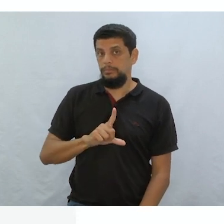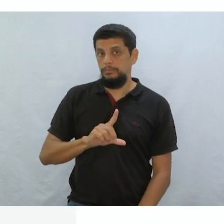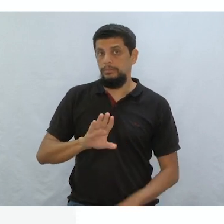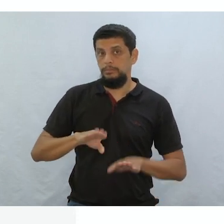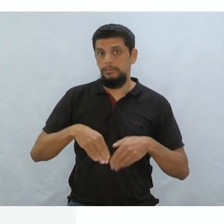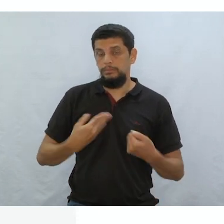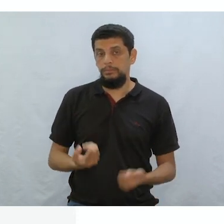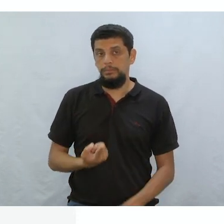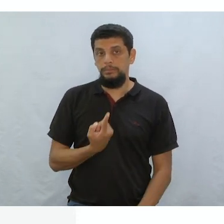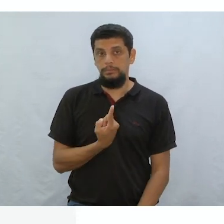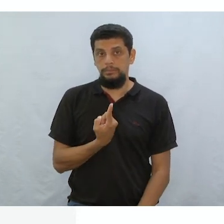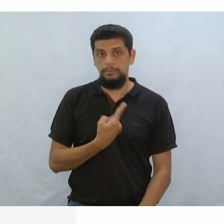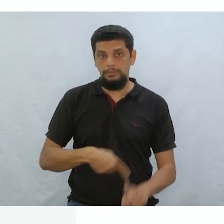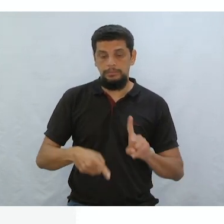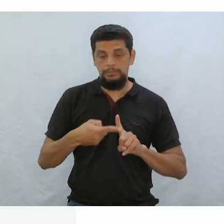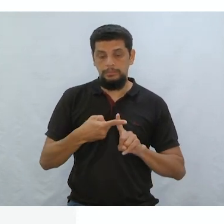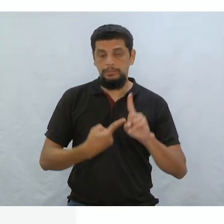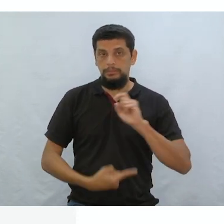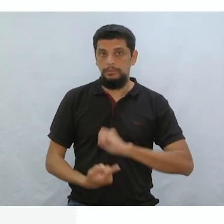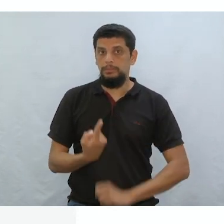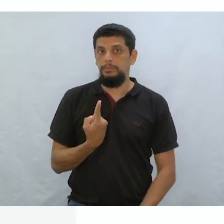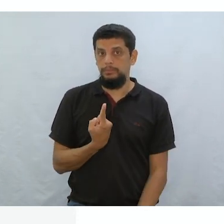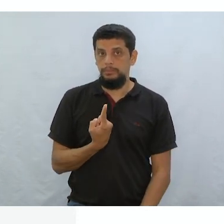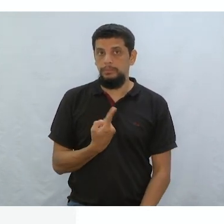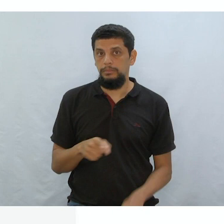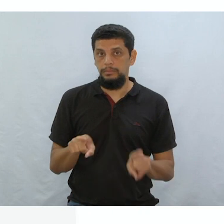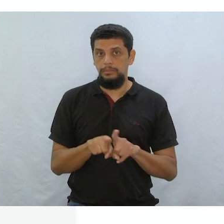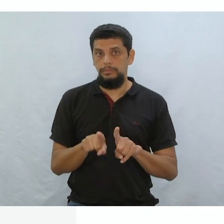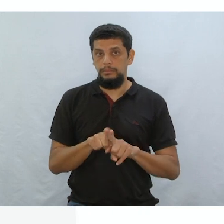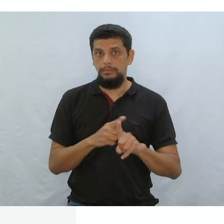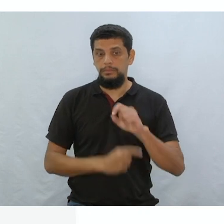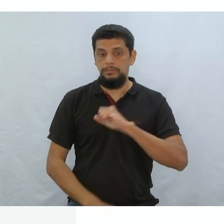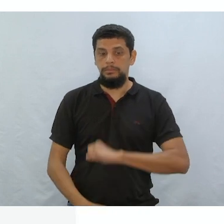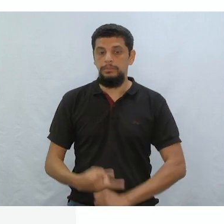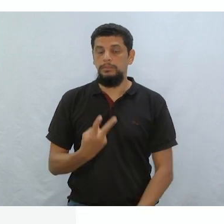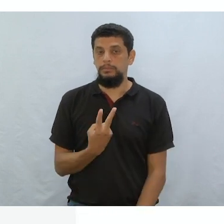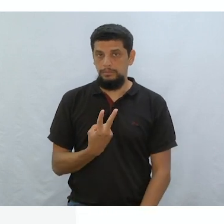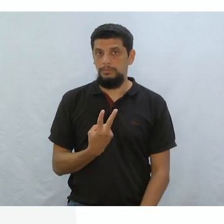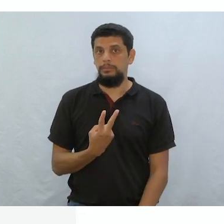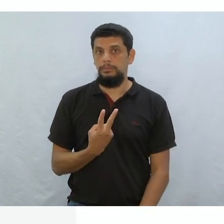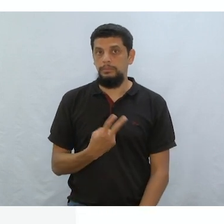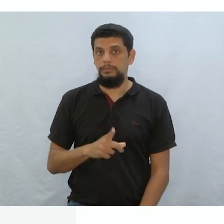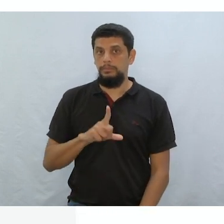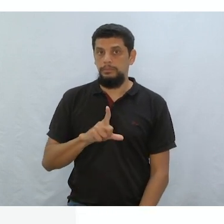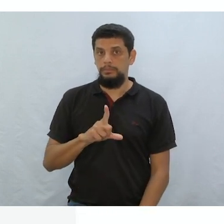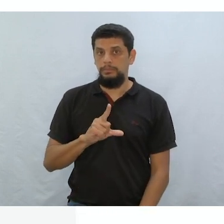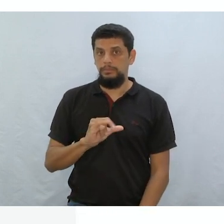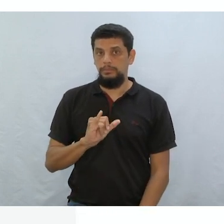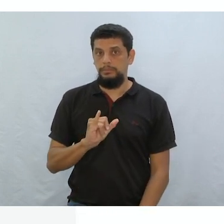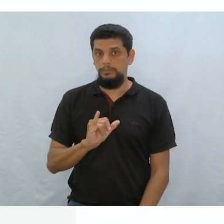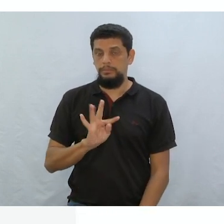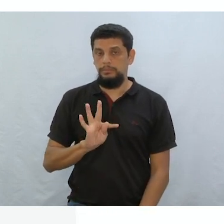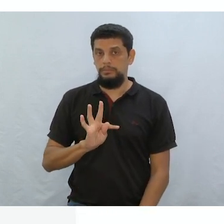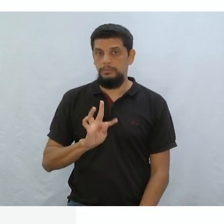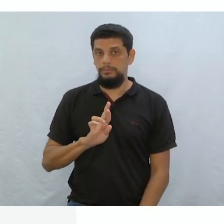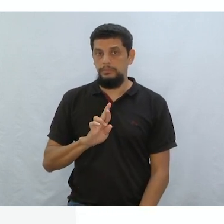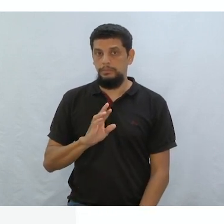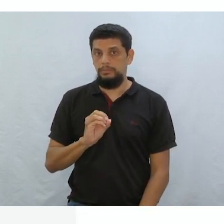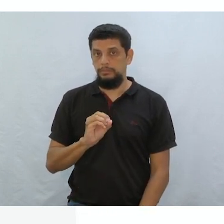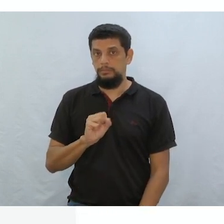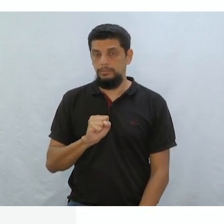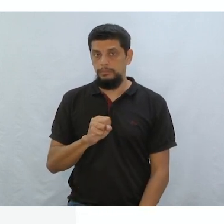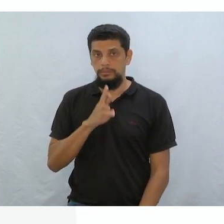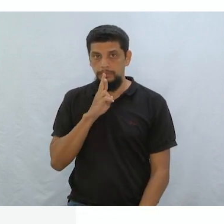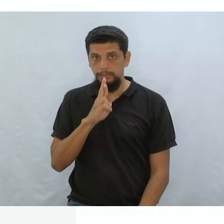de 1 litro, né? Então, 1 mais 1 é igual a